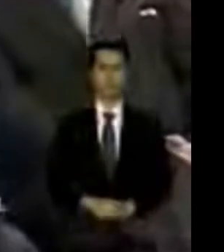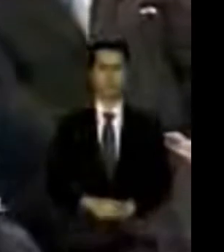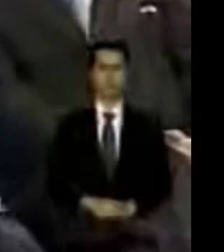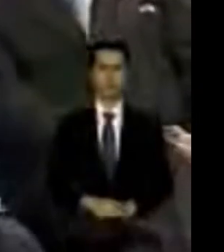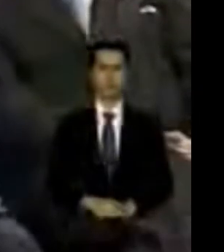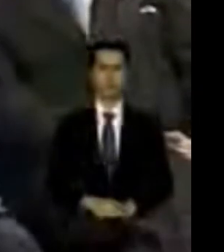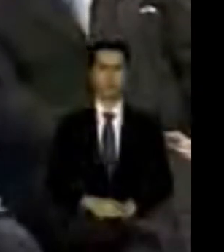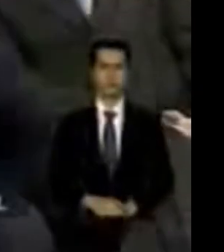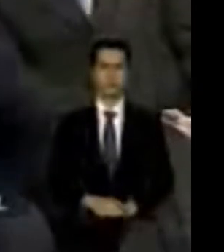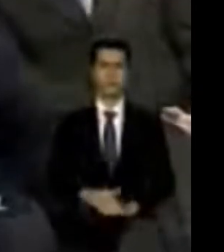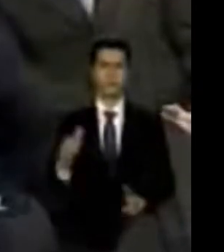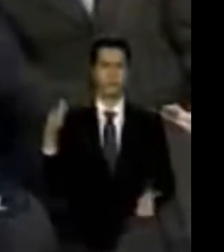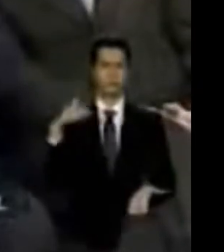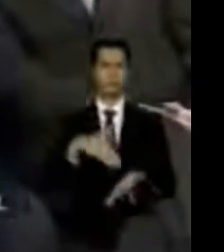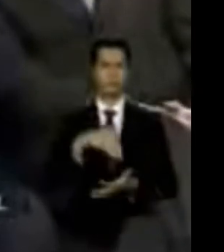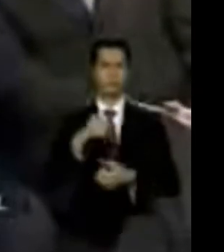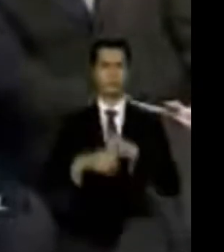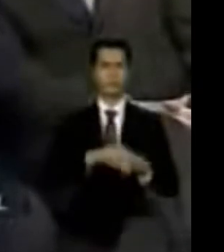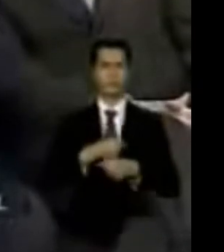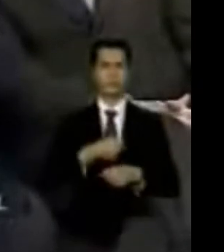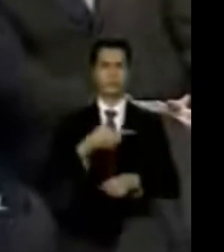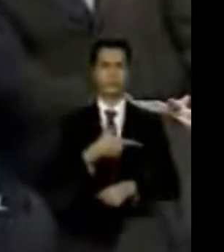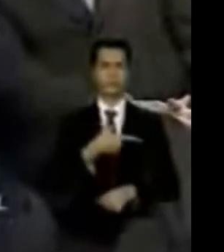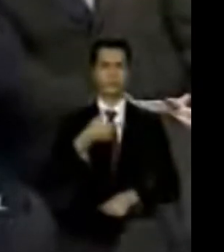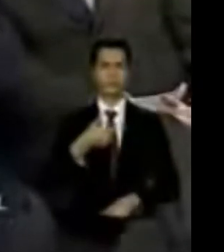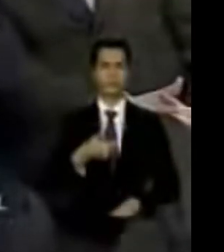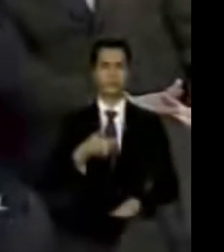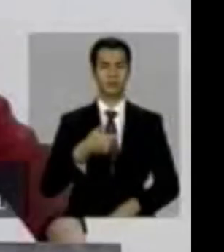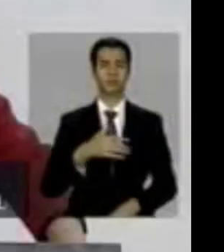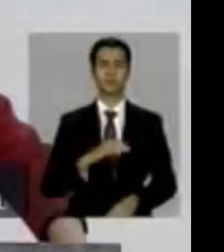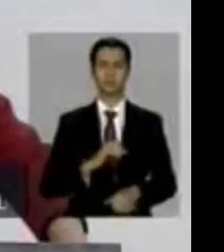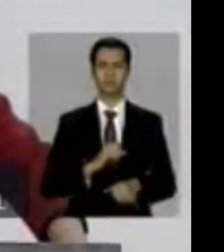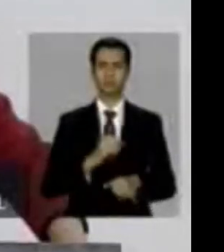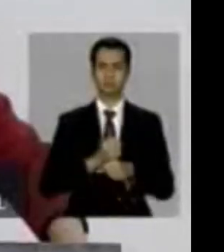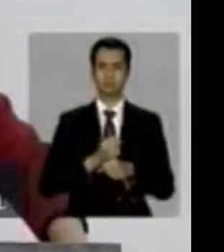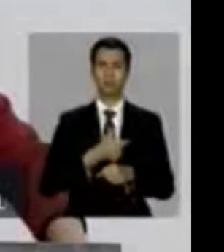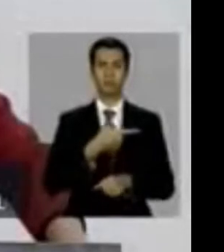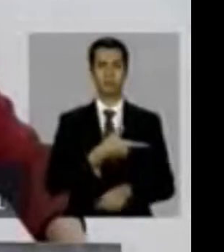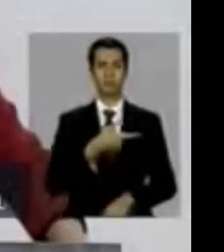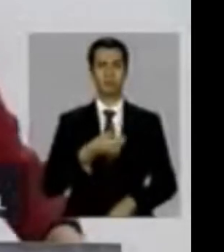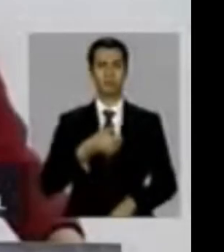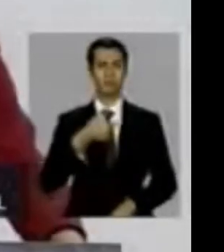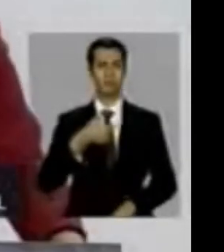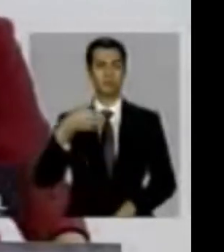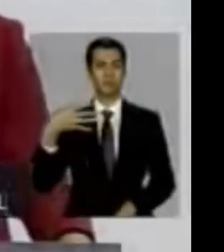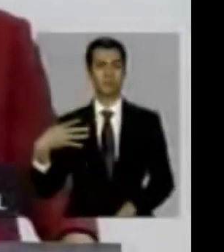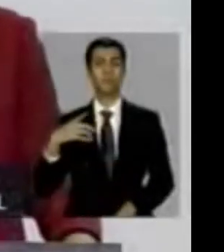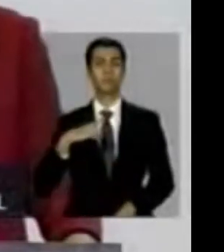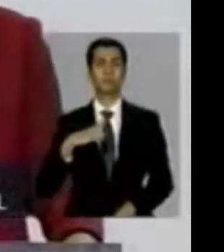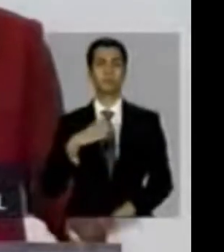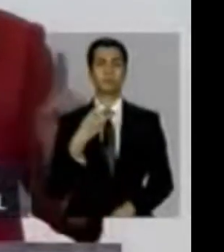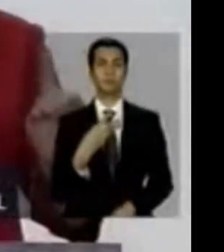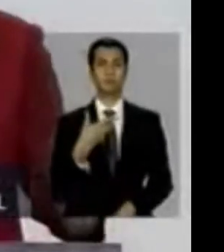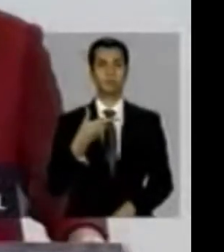nós teremos até 2014 320 campi universitários